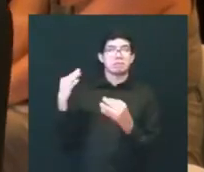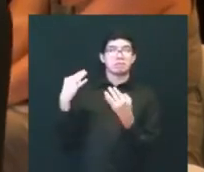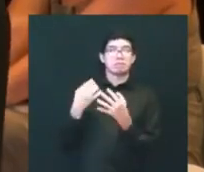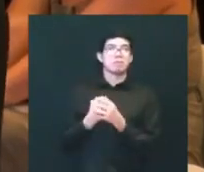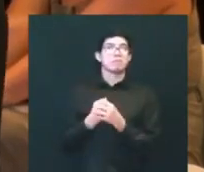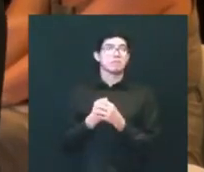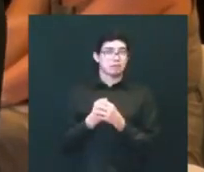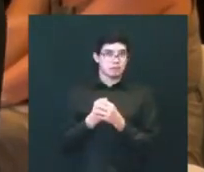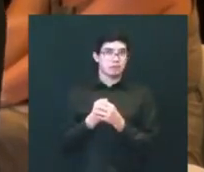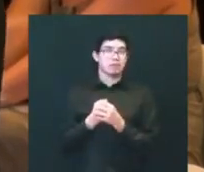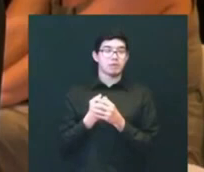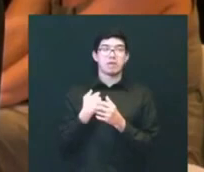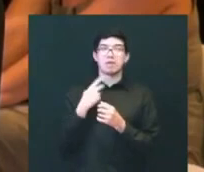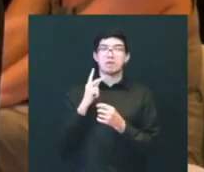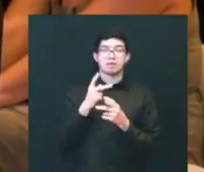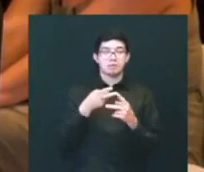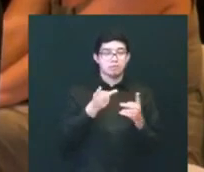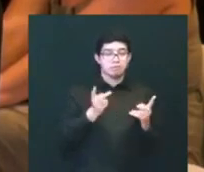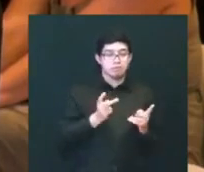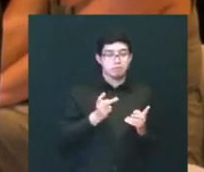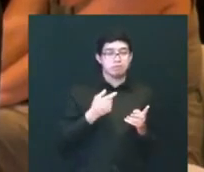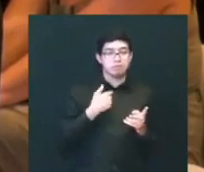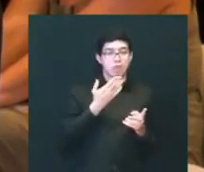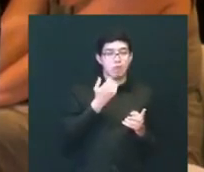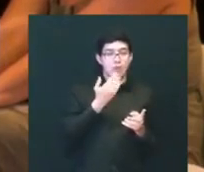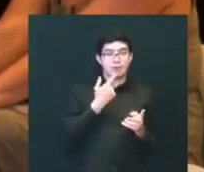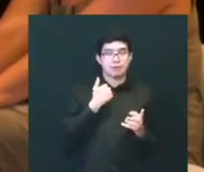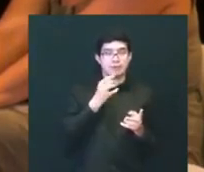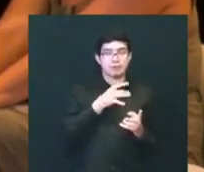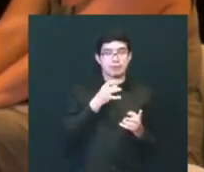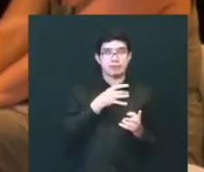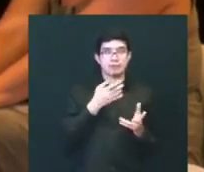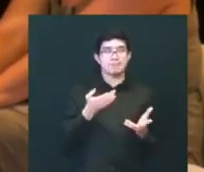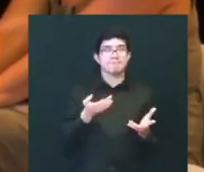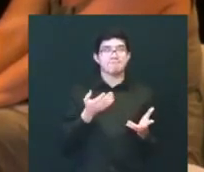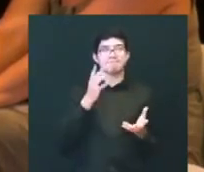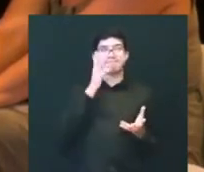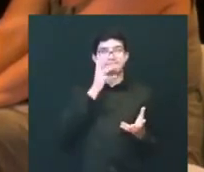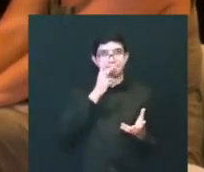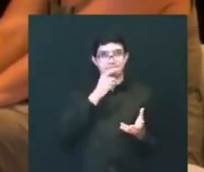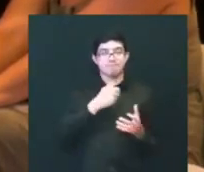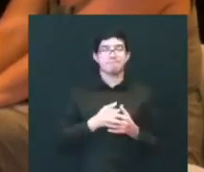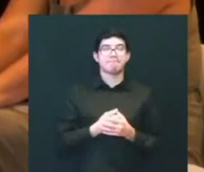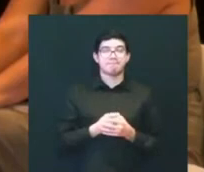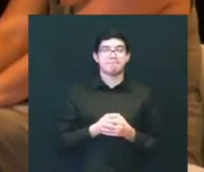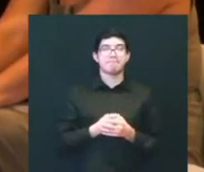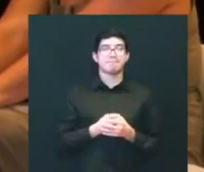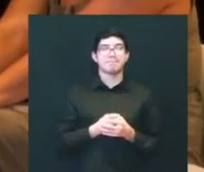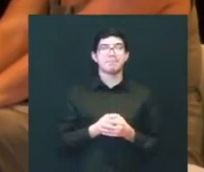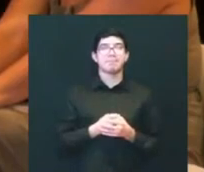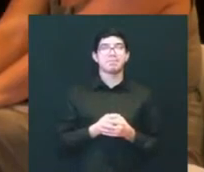sair. Aí eu estava tomando recentemente, a minha pergunta é o seguinte: esses leites